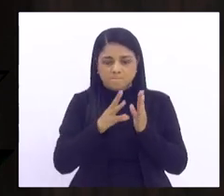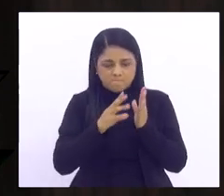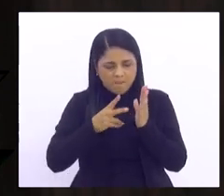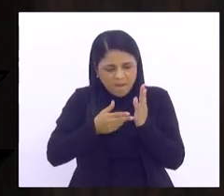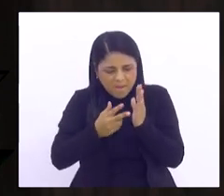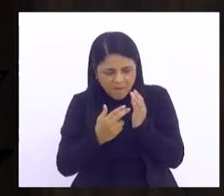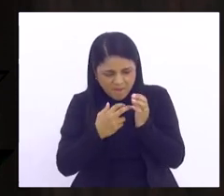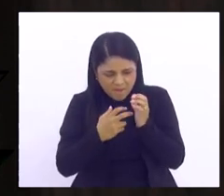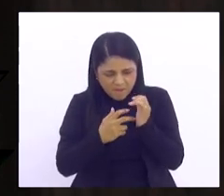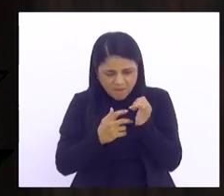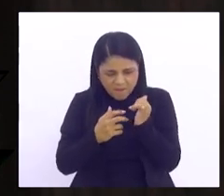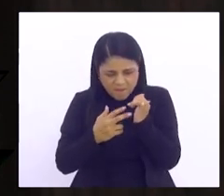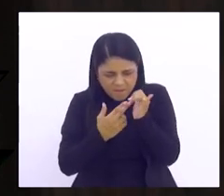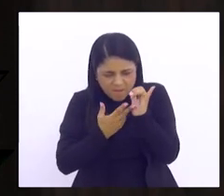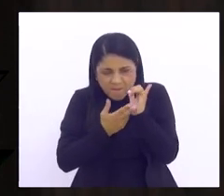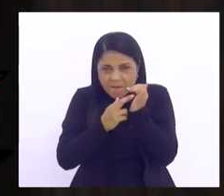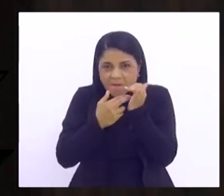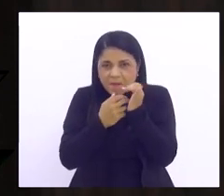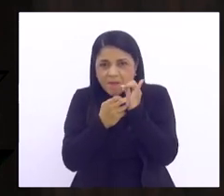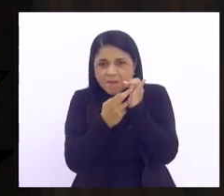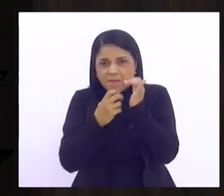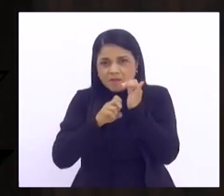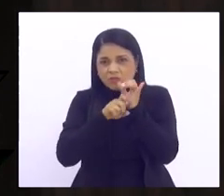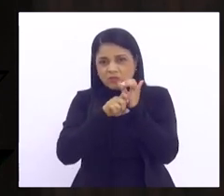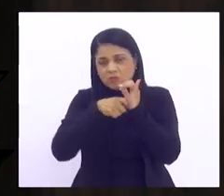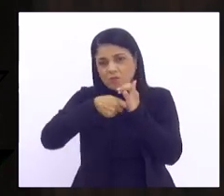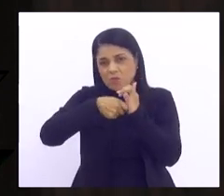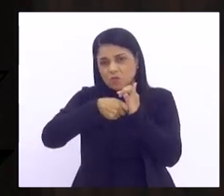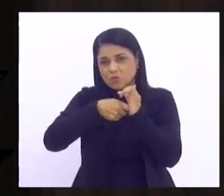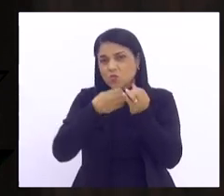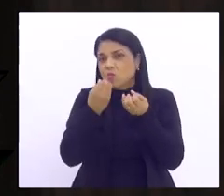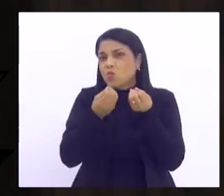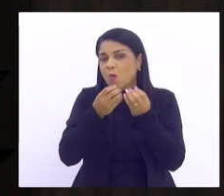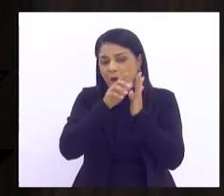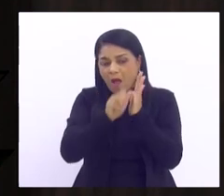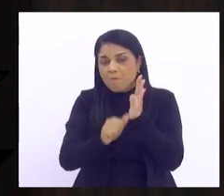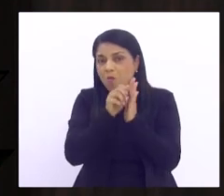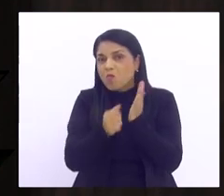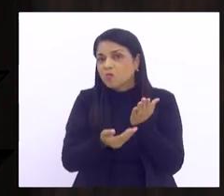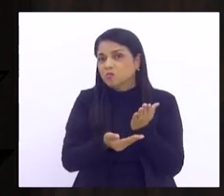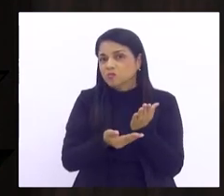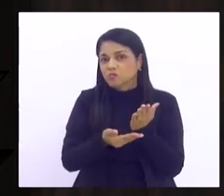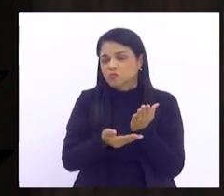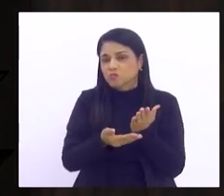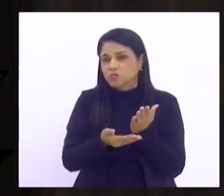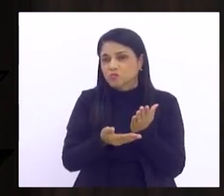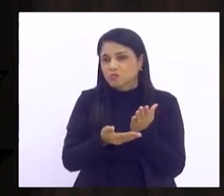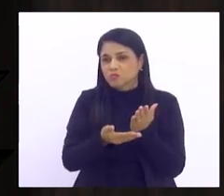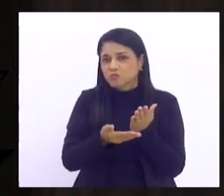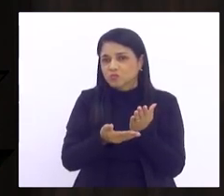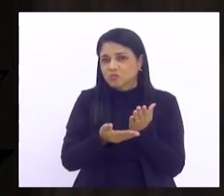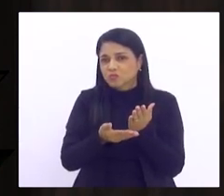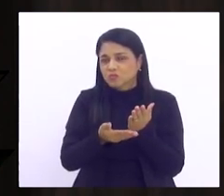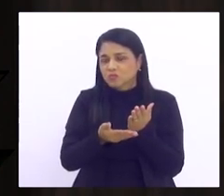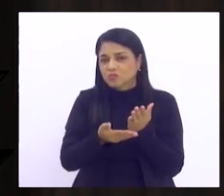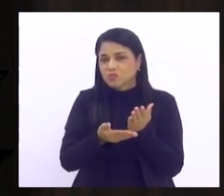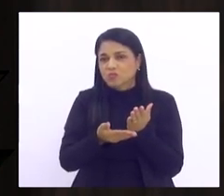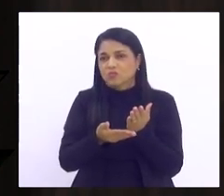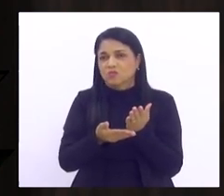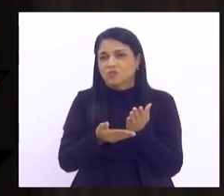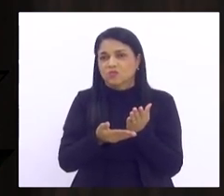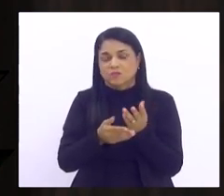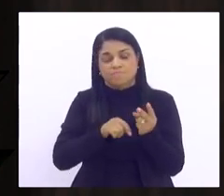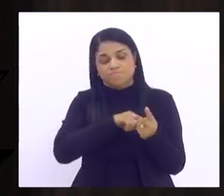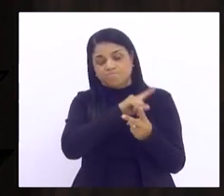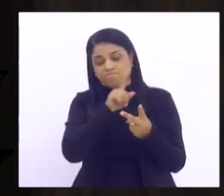aborto? Então, não tem como pensar em justiça social reprodutiva. Isso é uma falácia. Depois, O